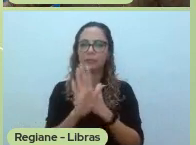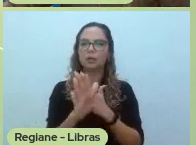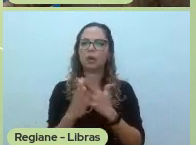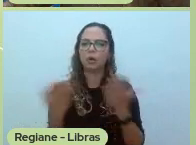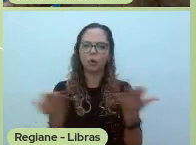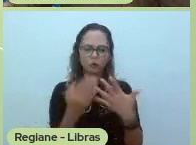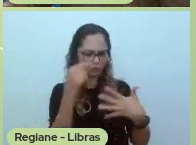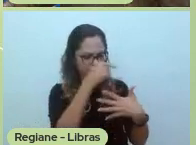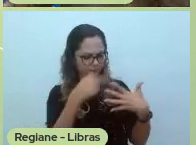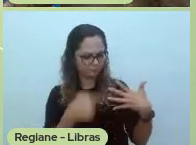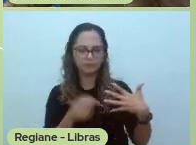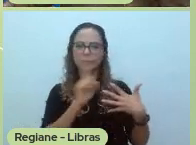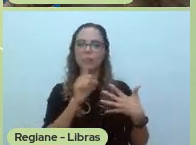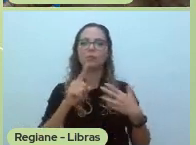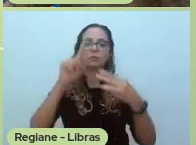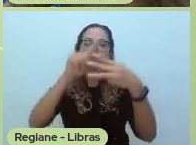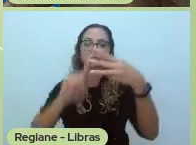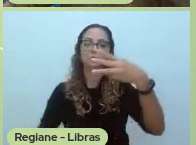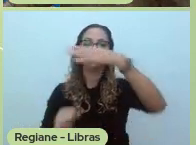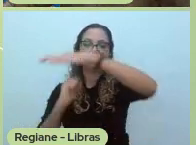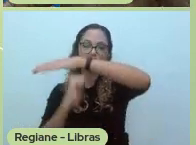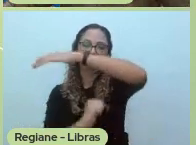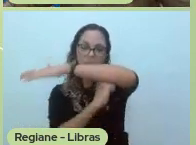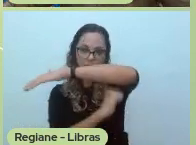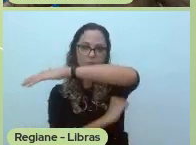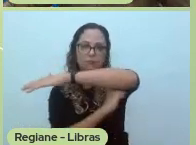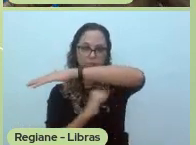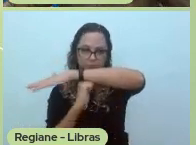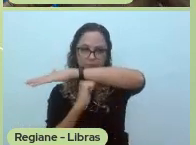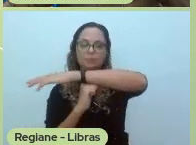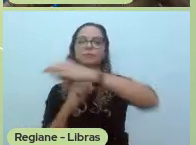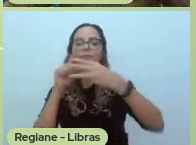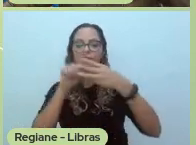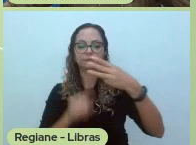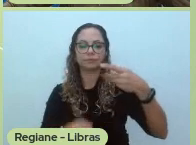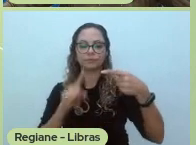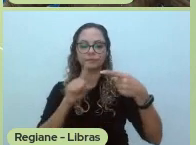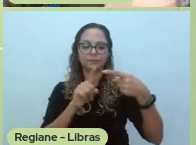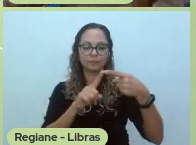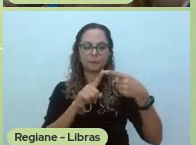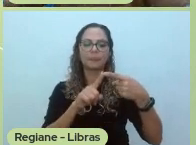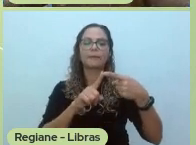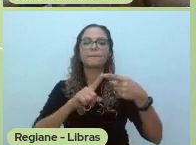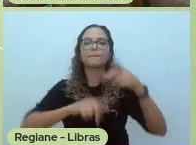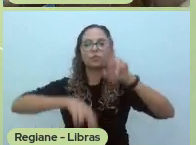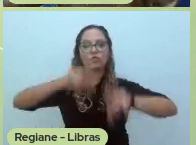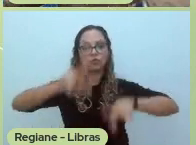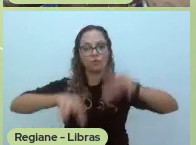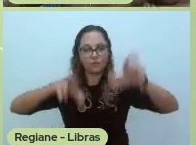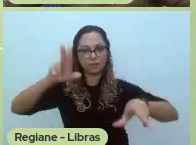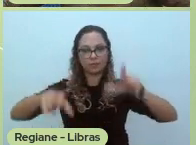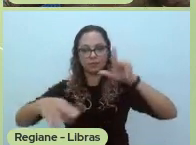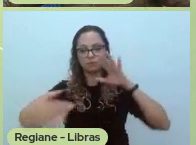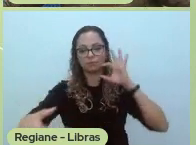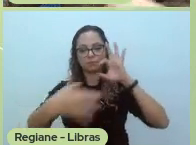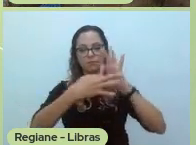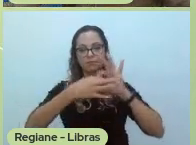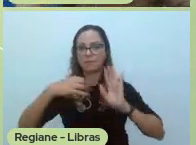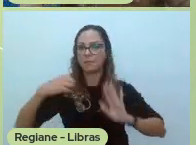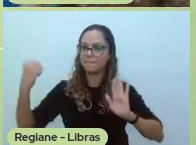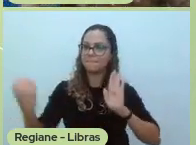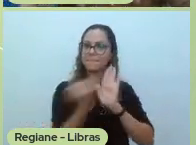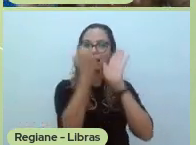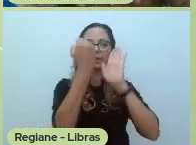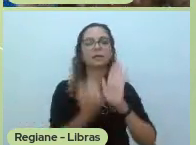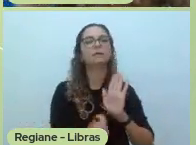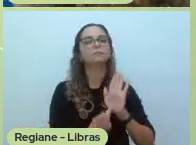pilares importantes, que é o pilar institucional, que é a integração da diversidade no propósito da nossa marca. A nossa marca tem um valor,